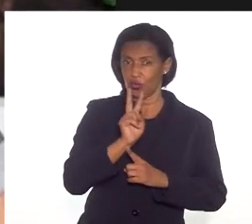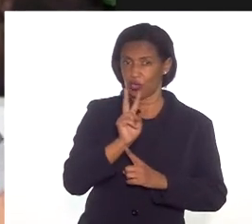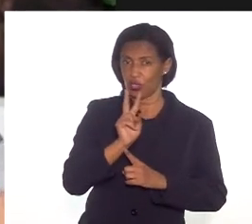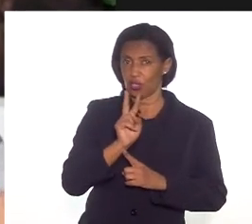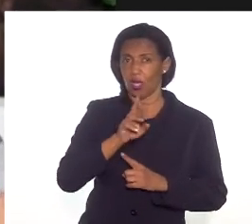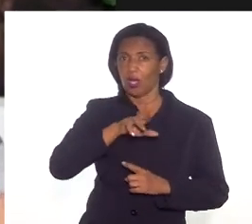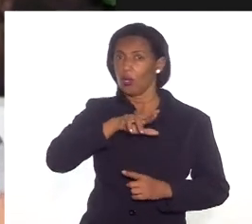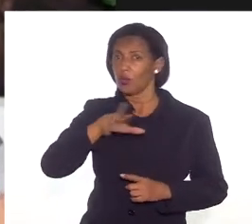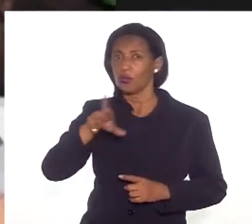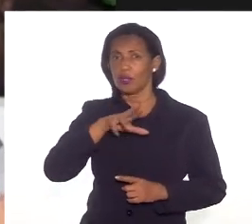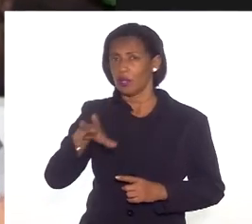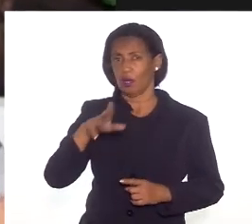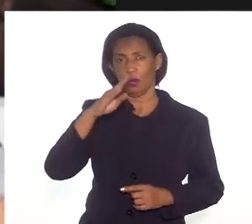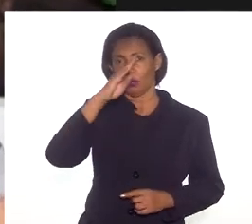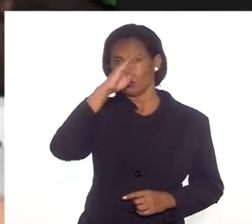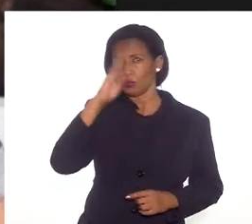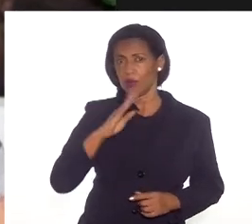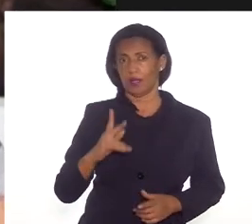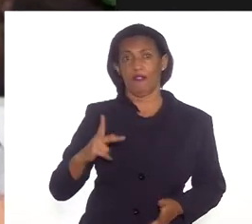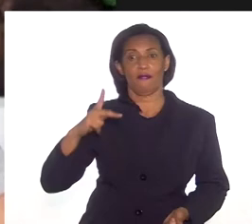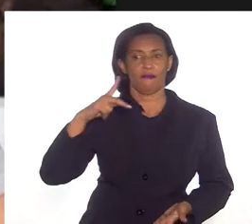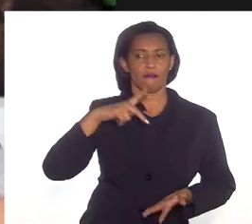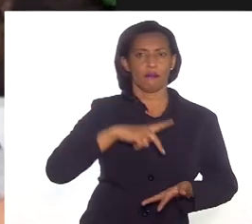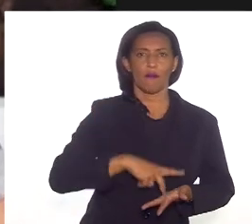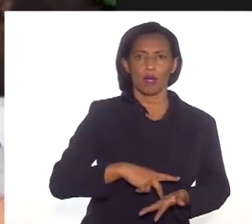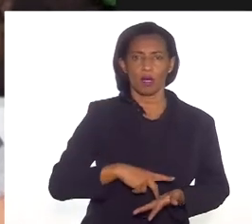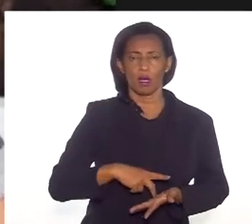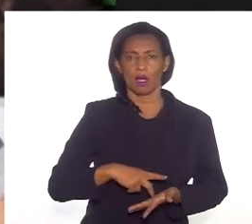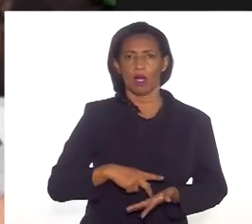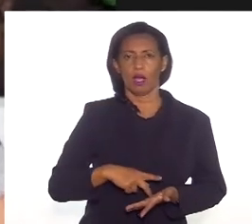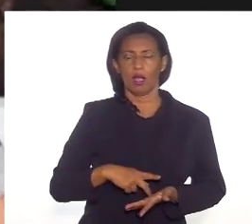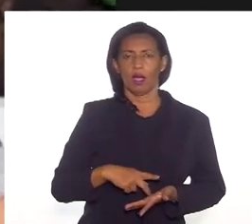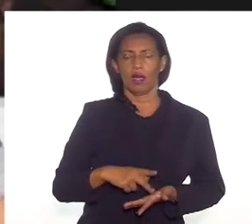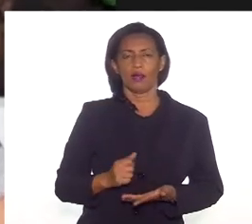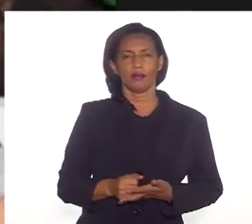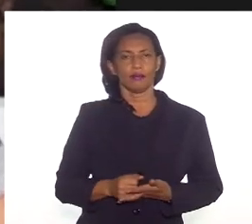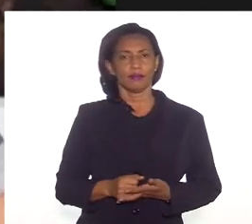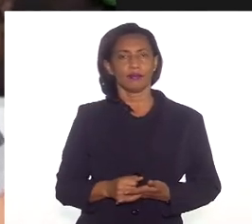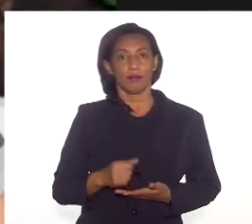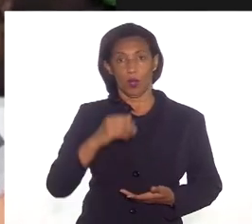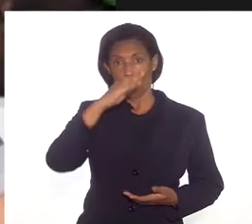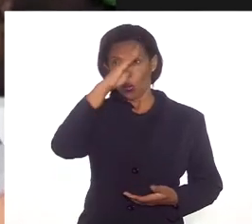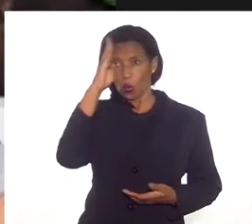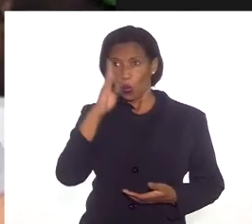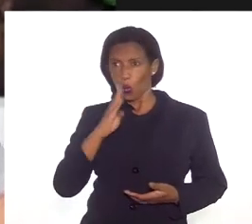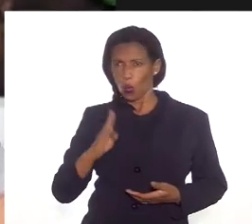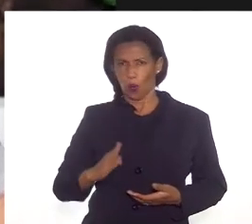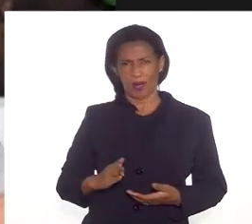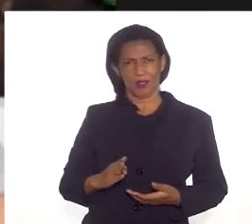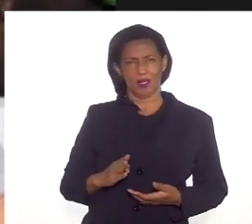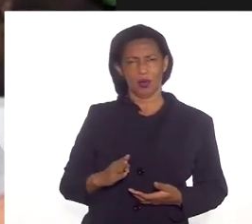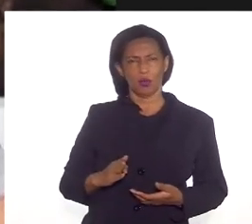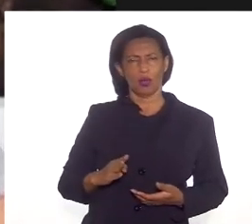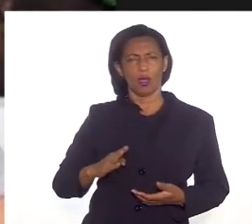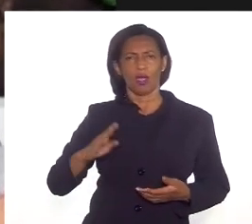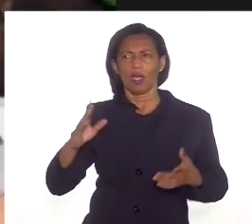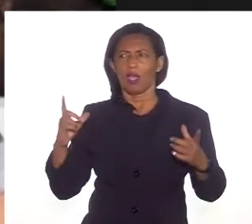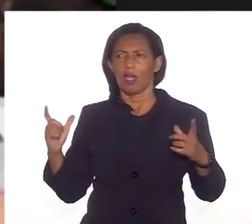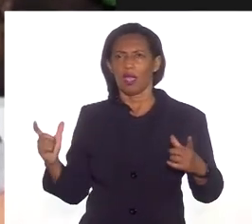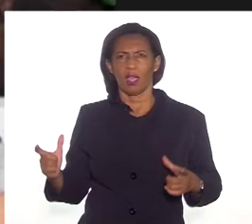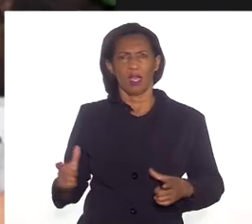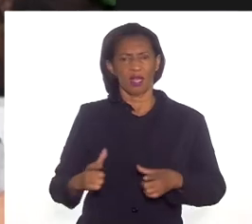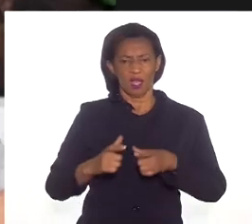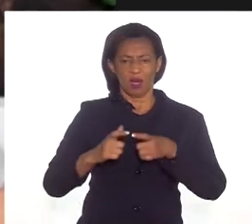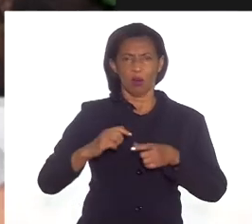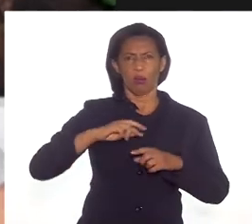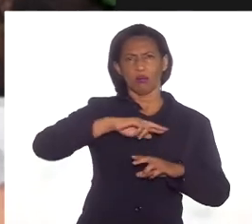são os brasileiros originais, né, originários. O Brasil é uma invenção.